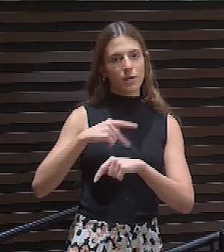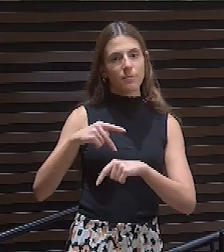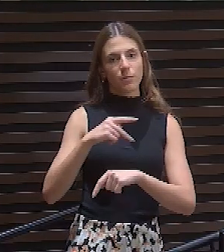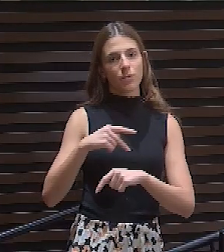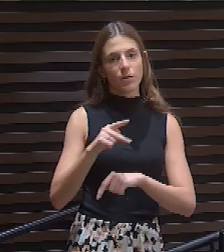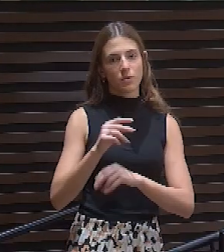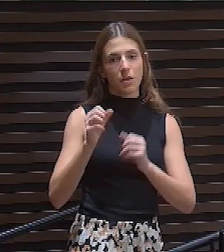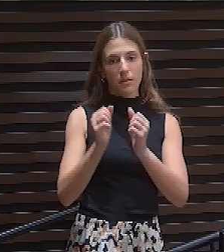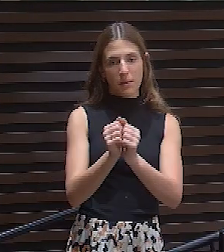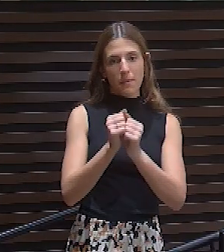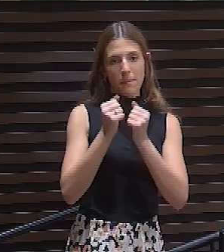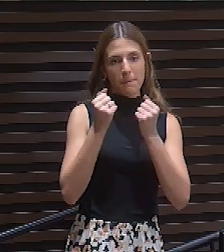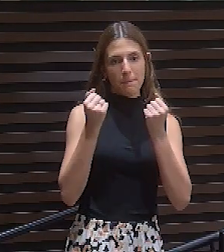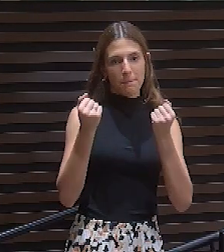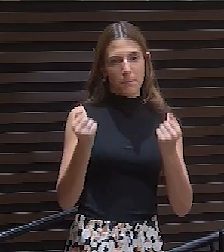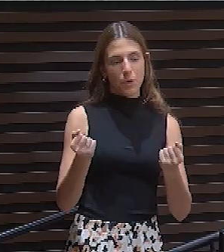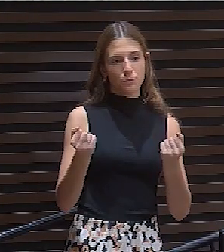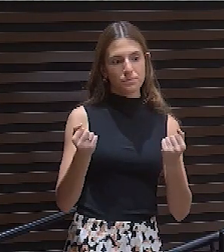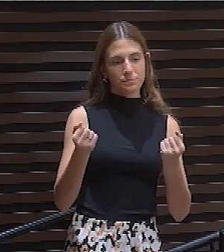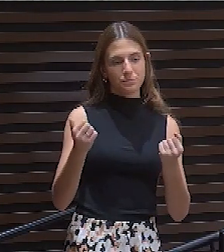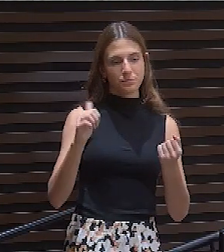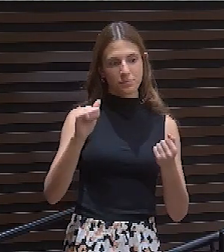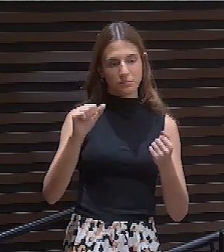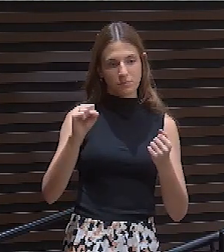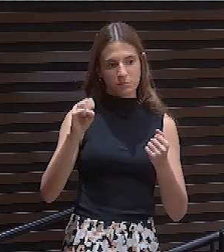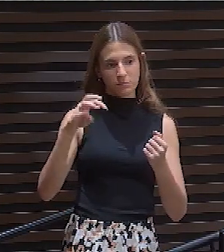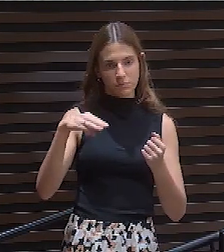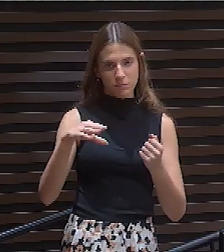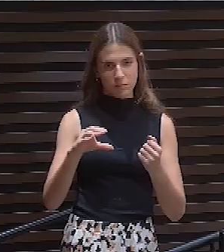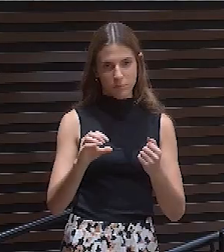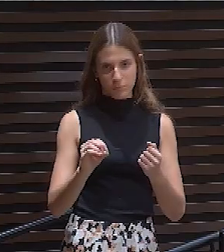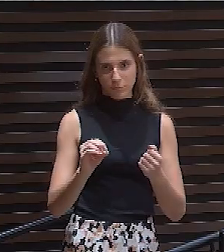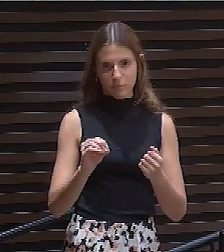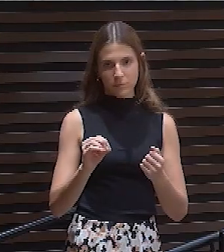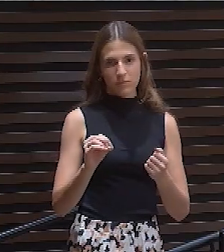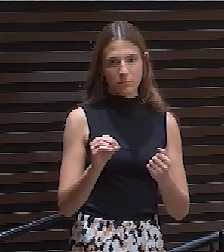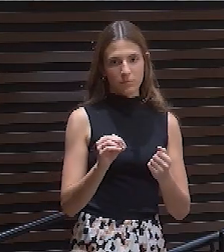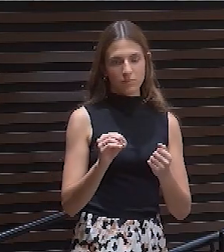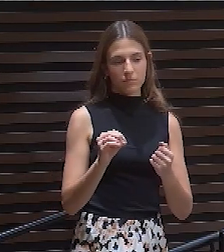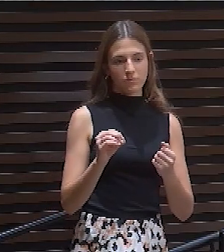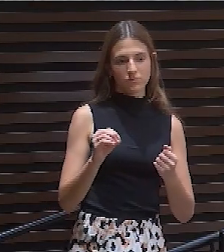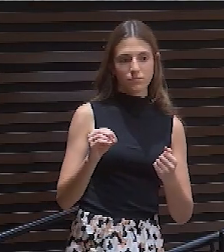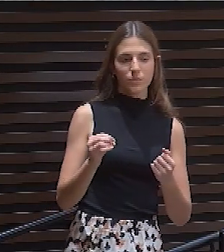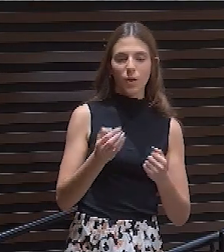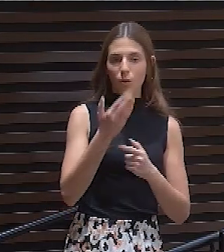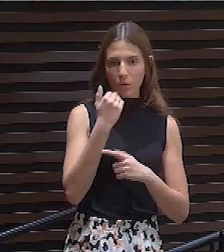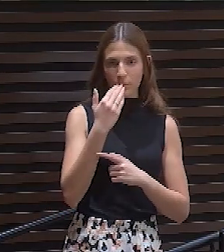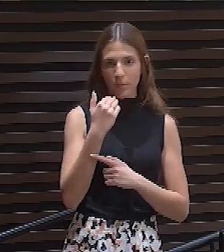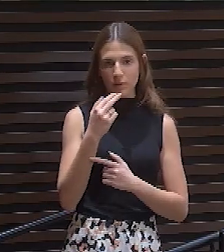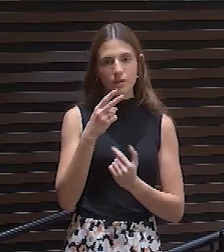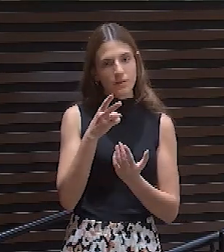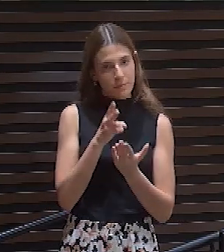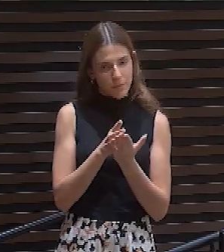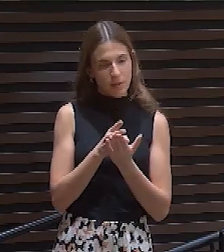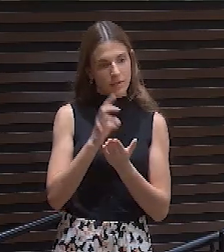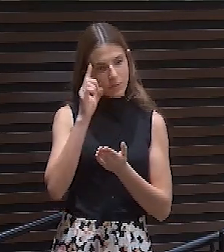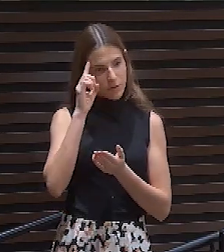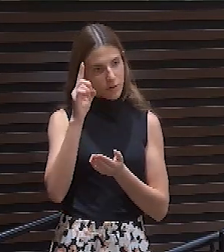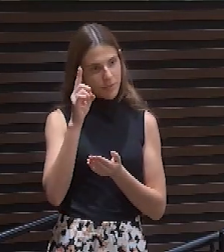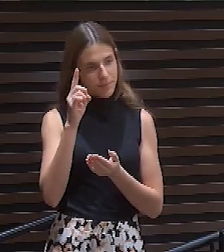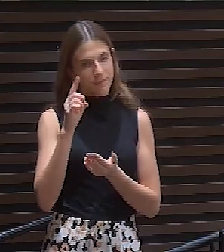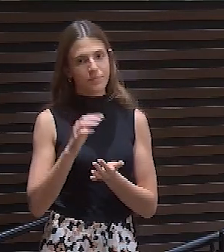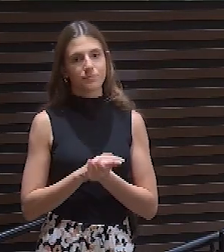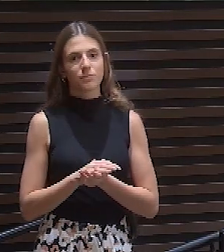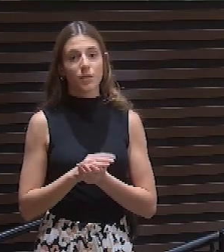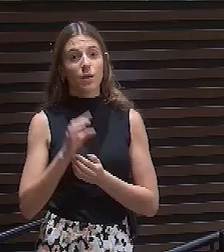pães asmos de grão tostado comeram neste mesmo dia. No